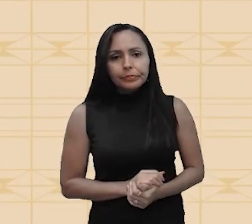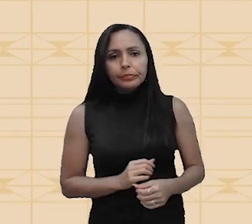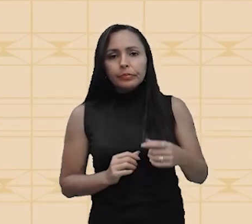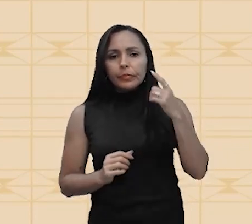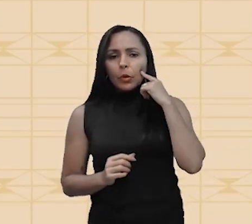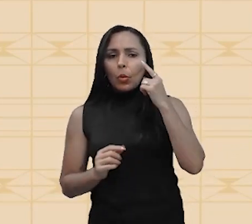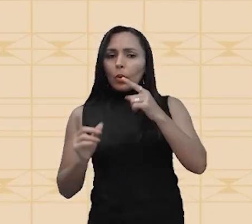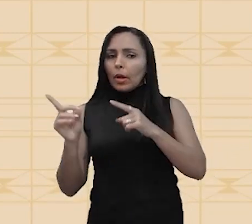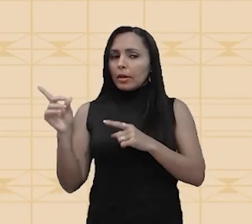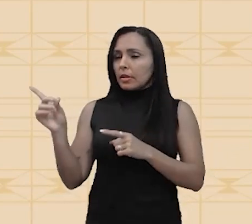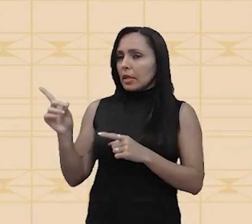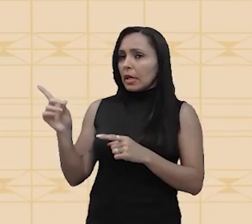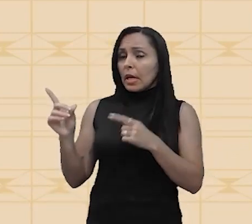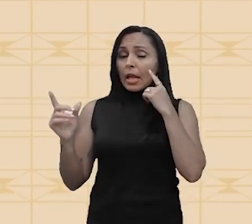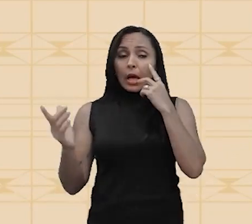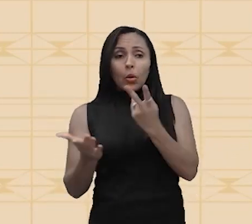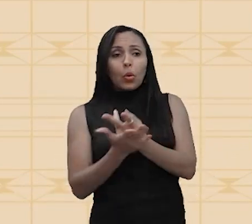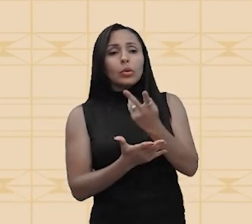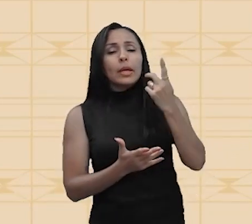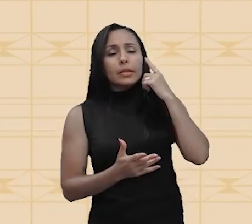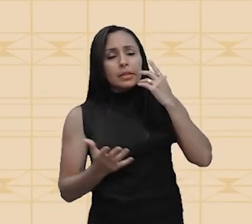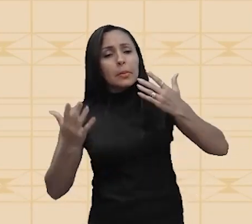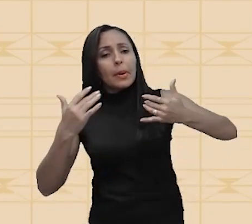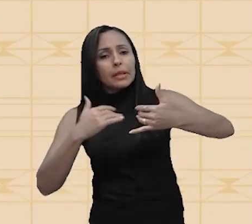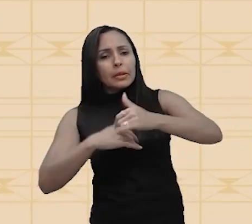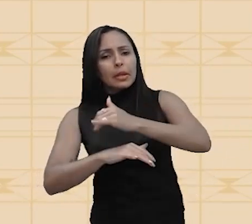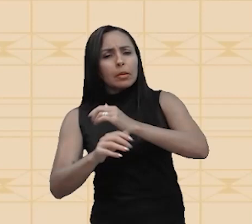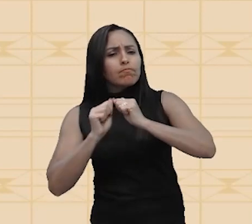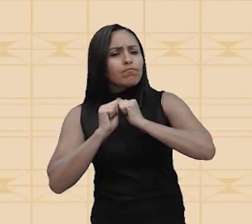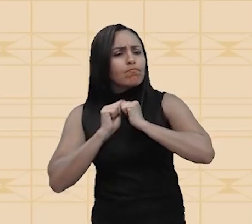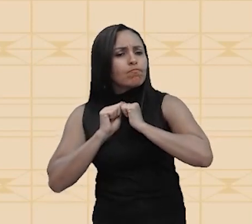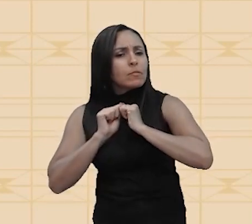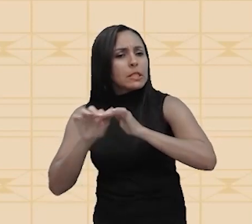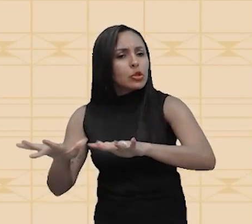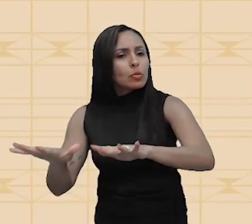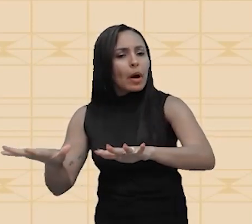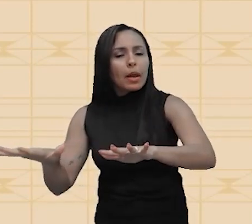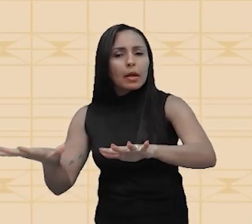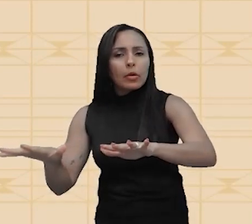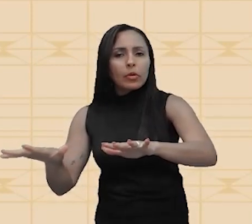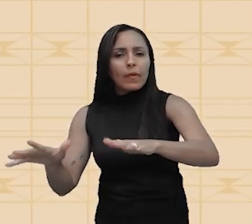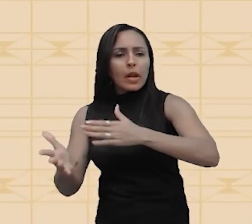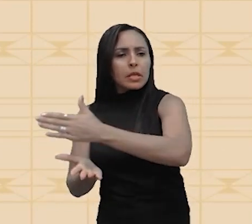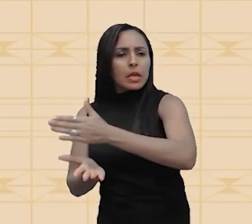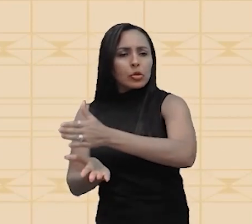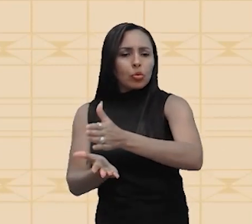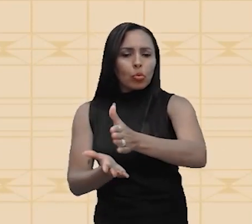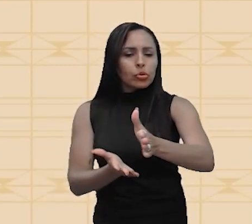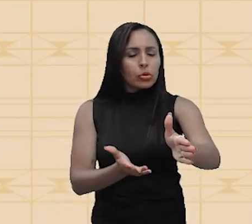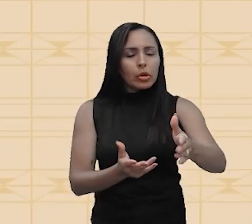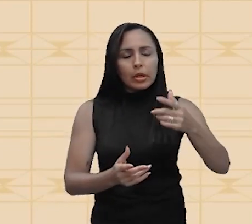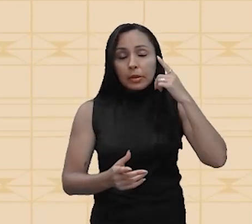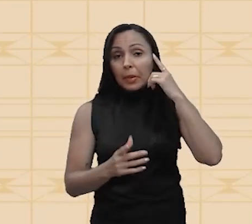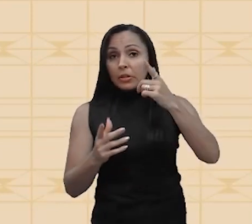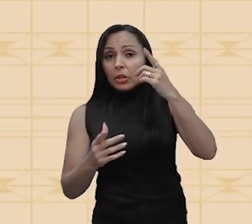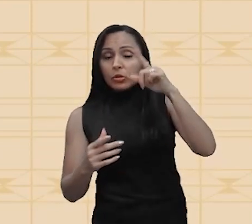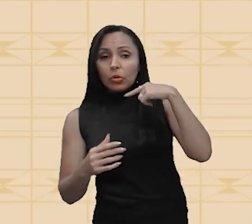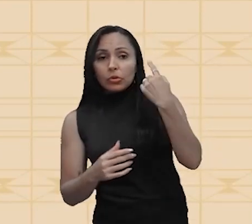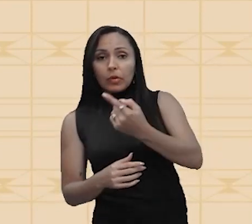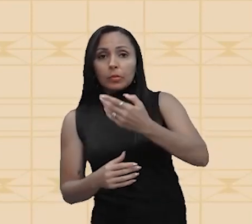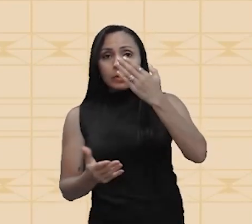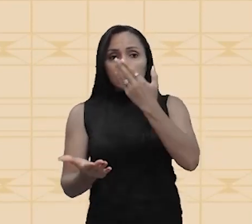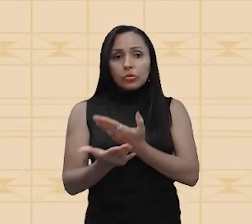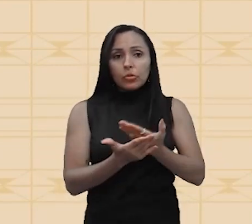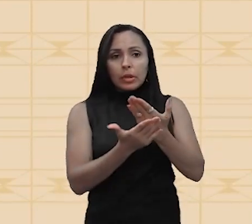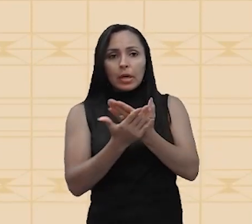pode ocorrer de uma maneira difusa, se espalhando em várias direções, mas aquela que nós vamos estudar, até mesmo para que tenha uma